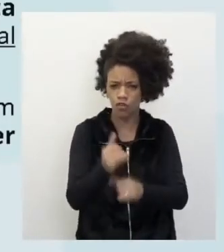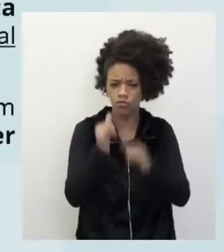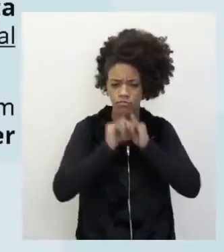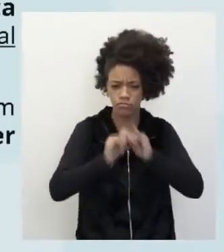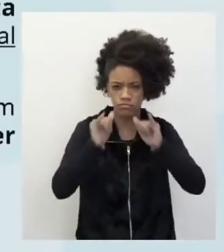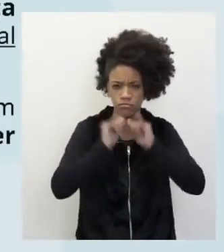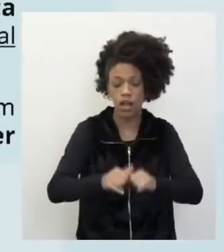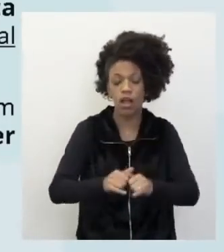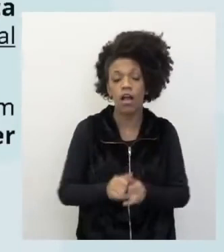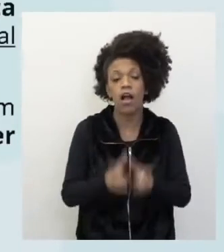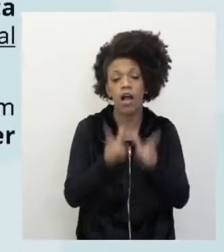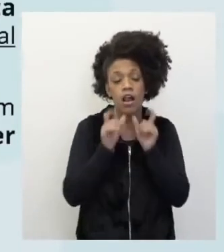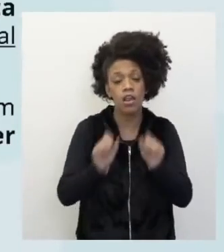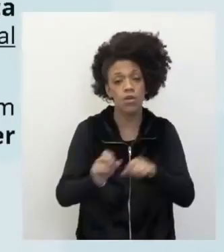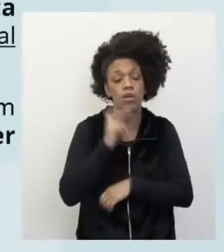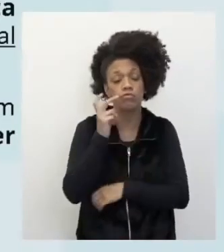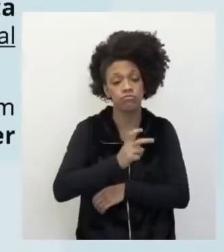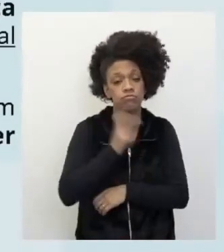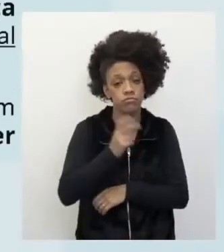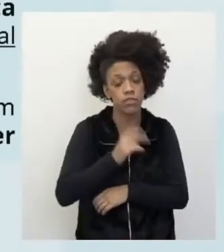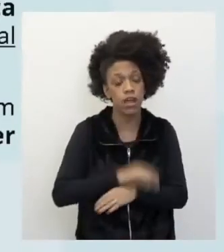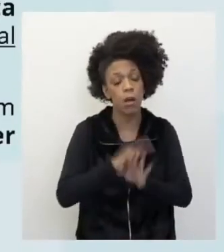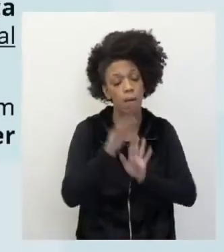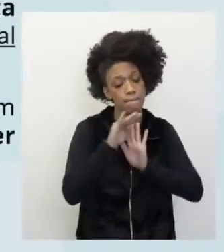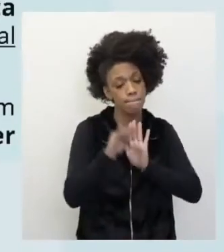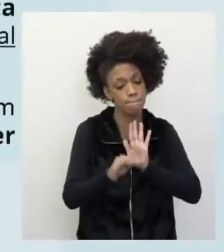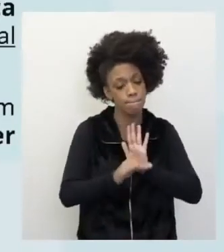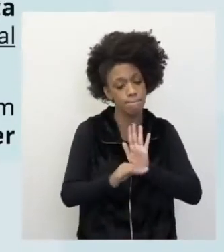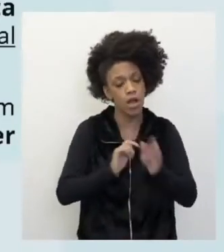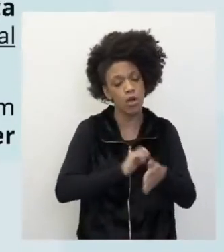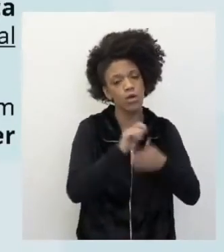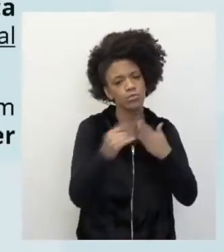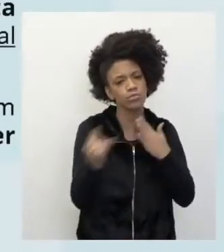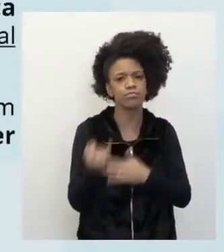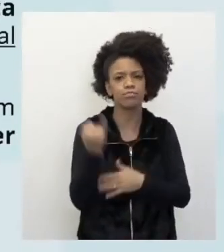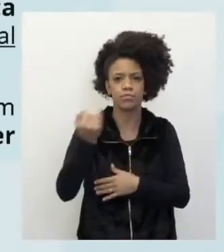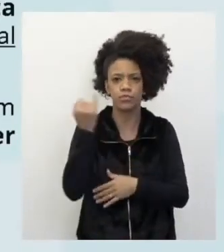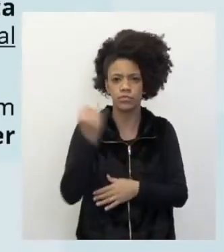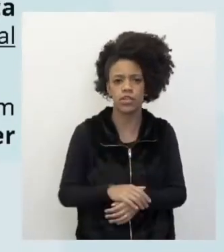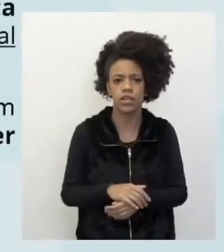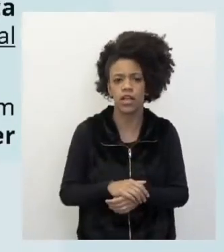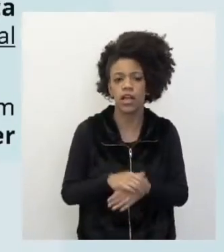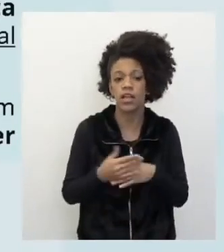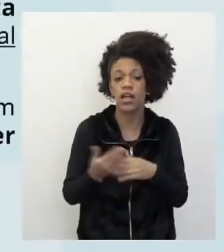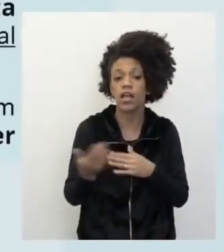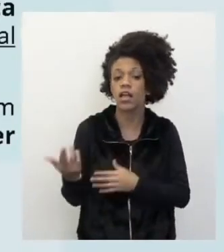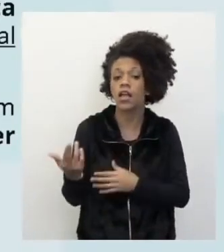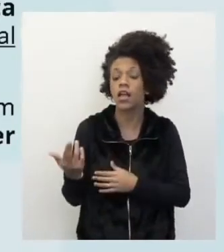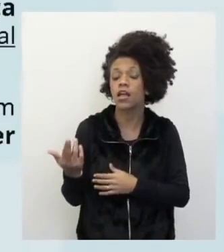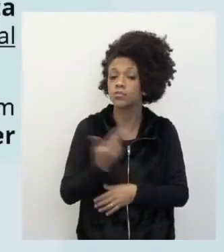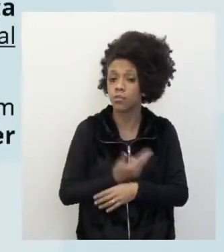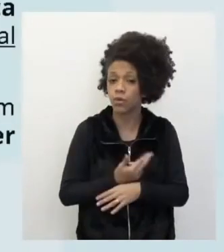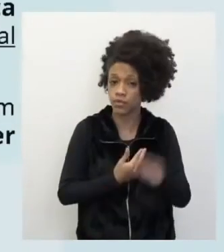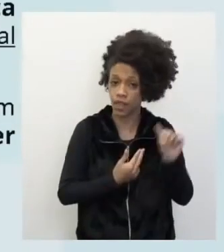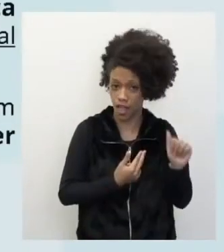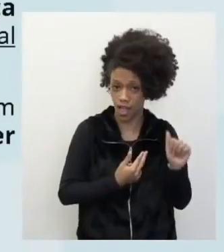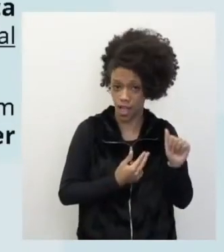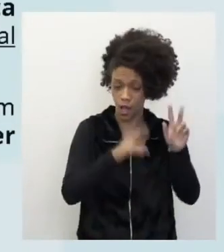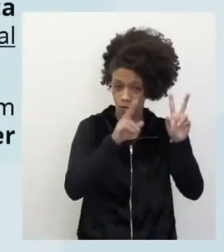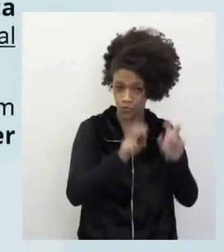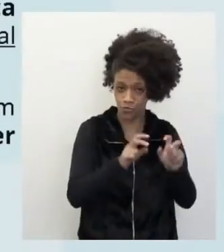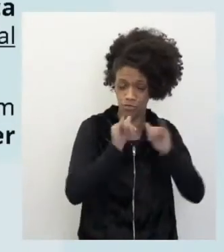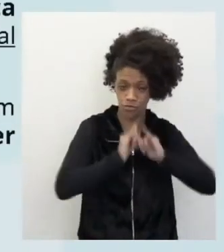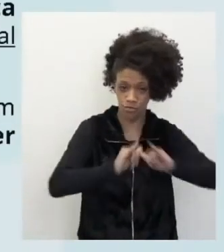linguagem verbal construída pelo autor é bastante importante. Sendo assim, responda as questões. A. O título da